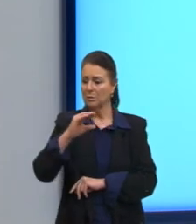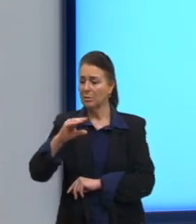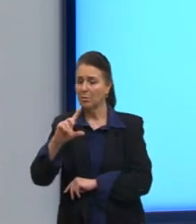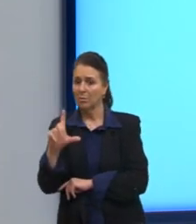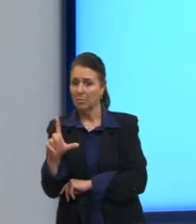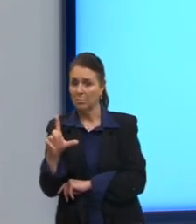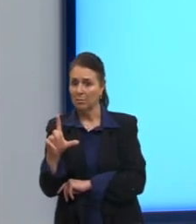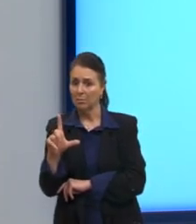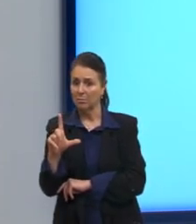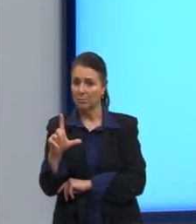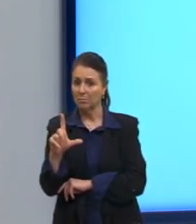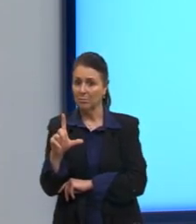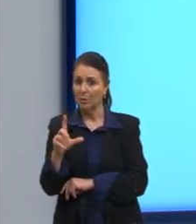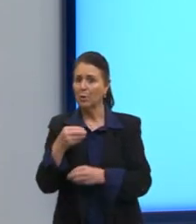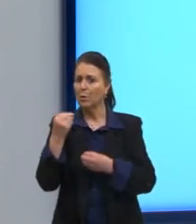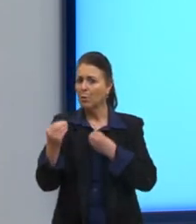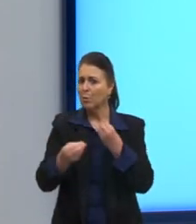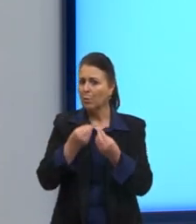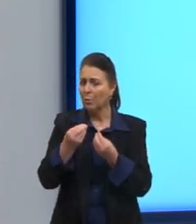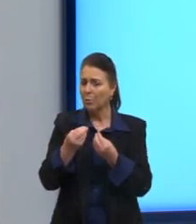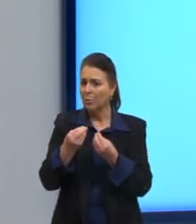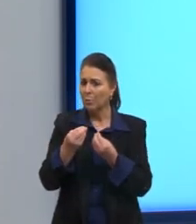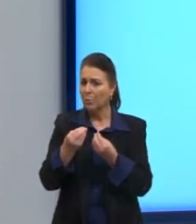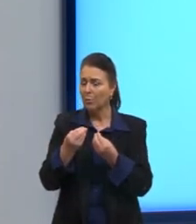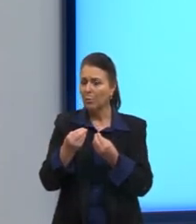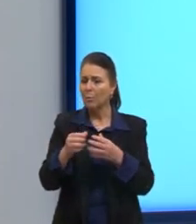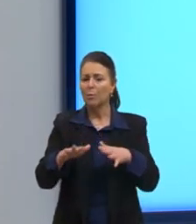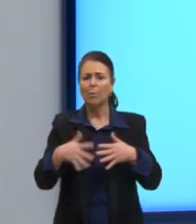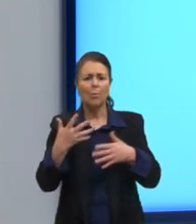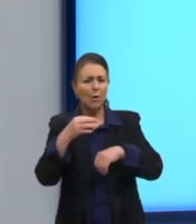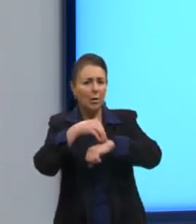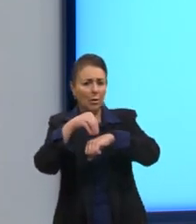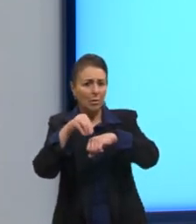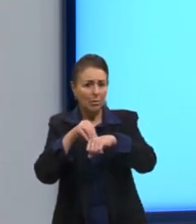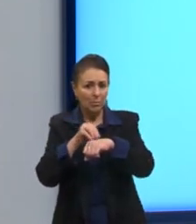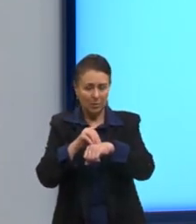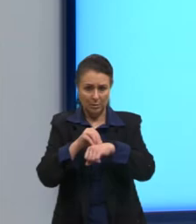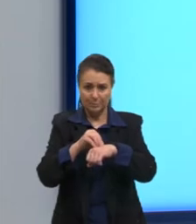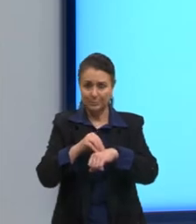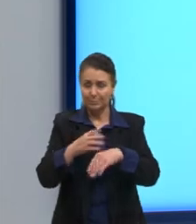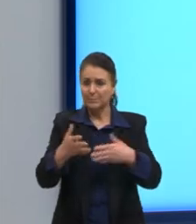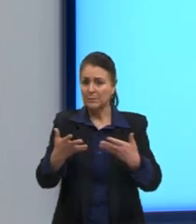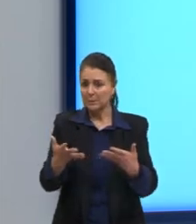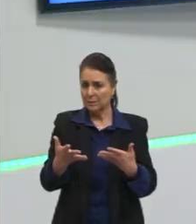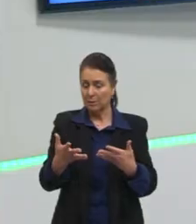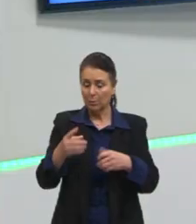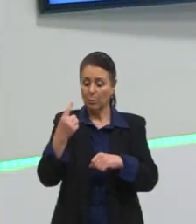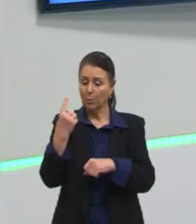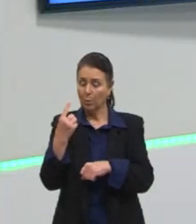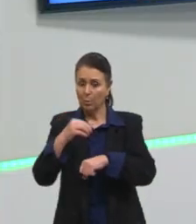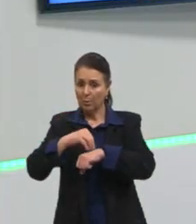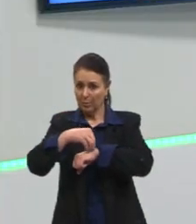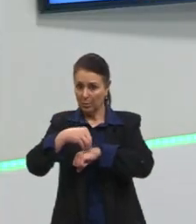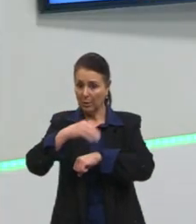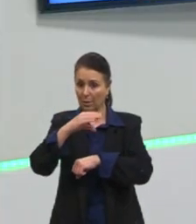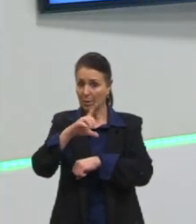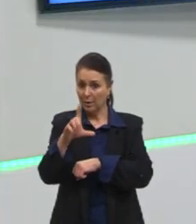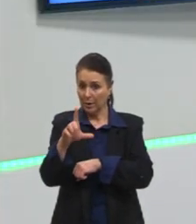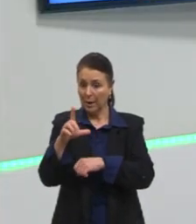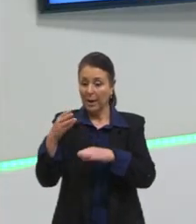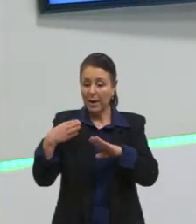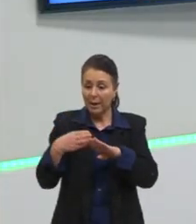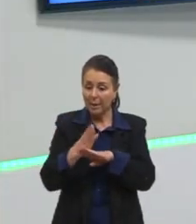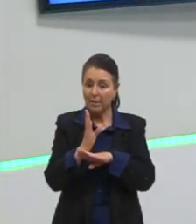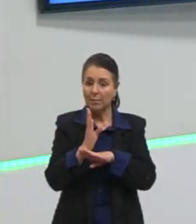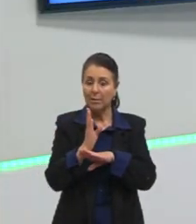como que cada um vai entrar em qual molécula existe uma tendência né para uma mulher o clore entrar em um carbono